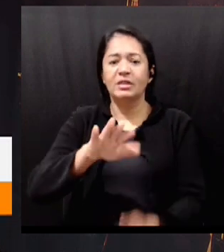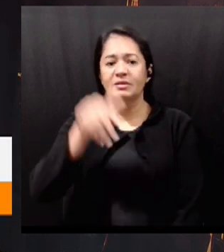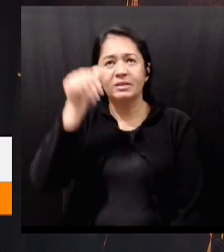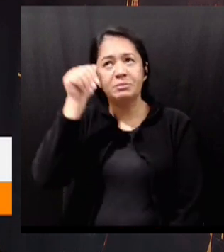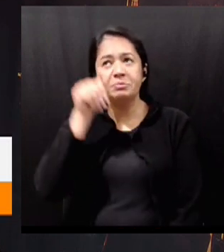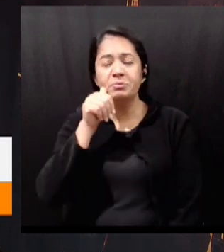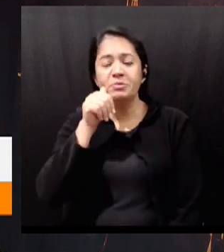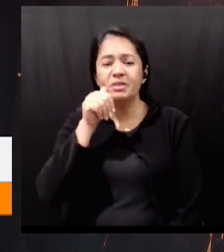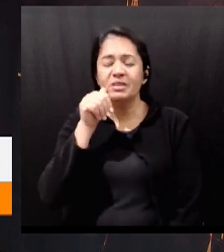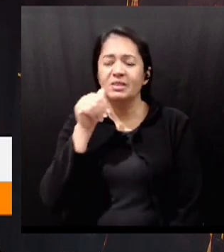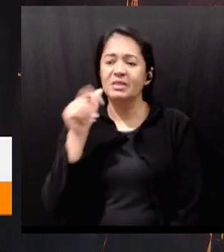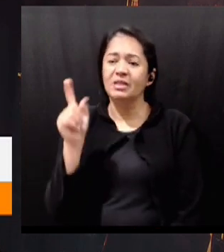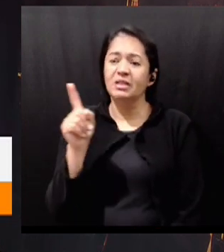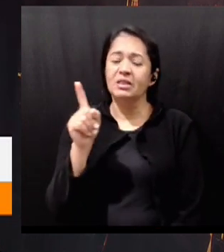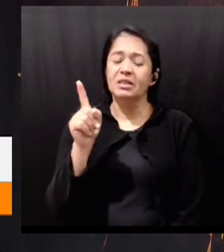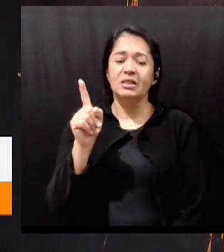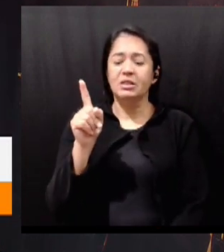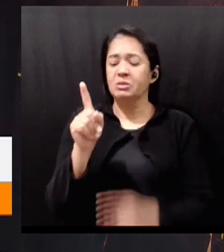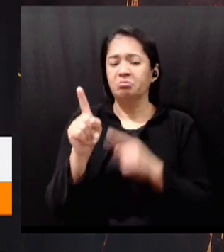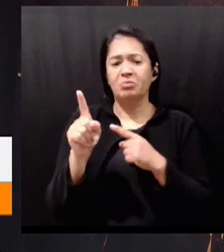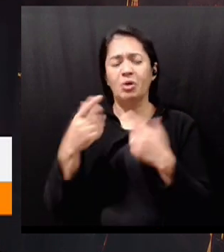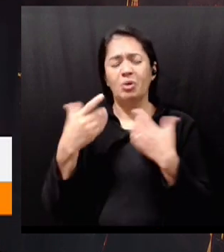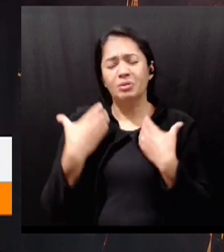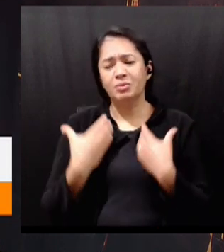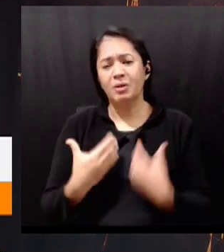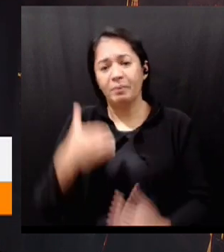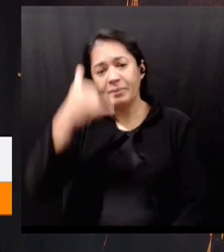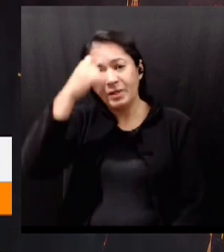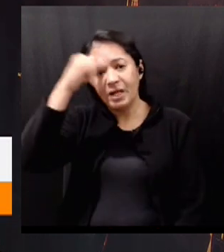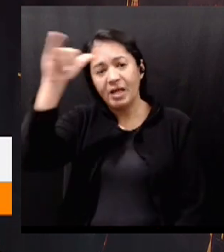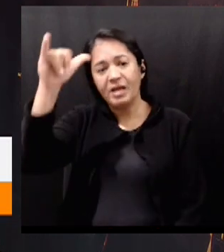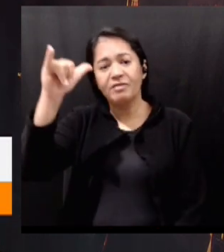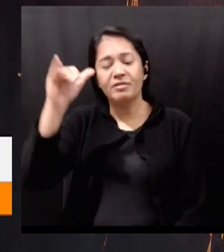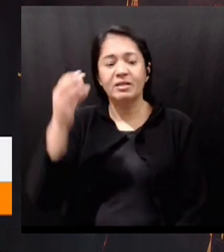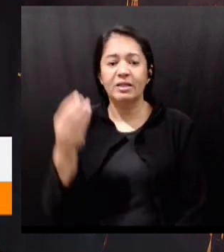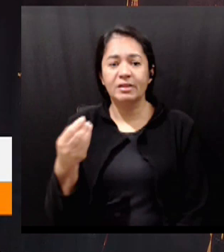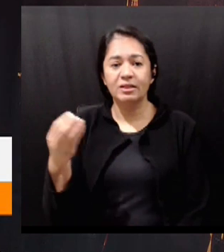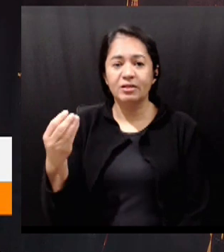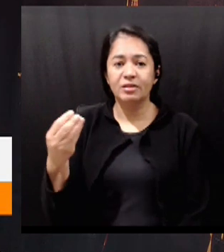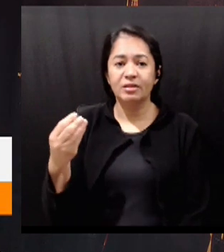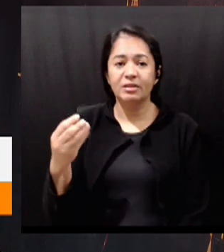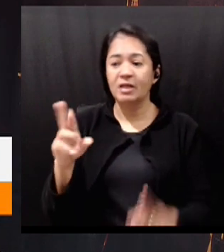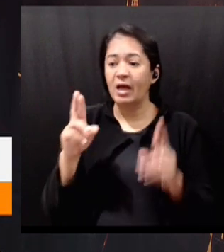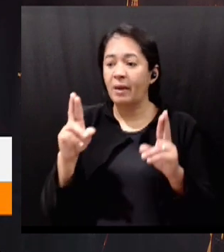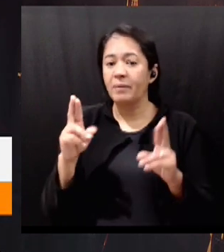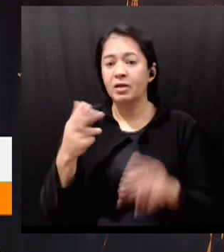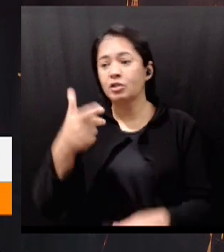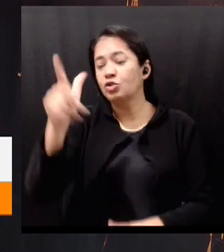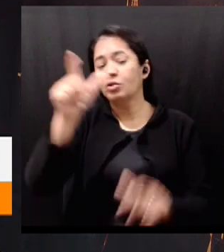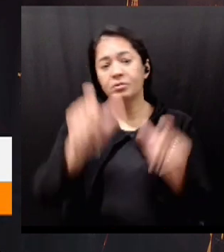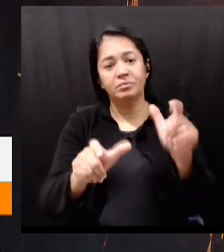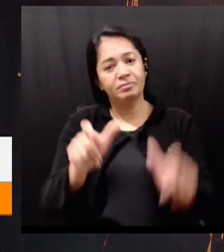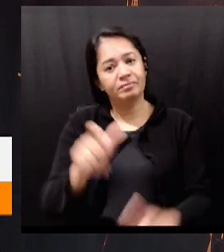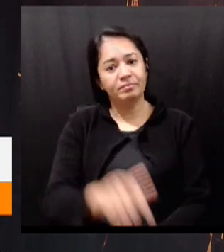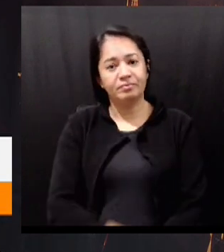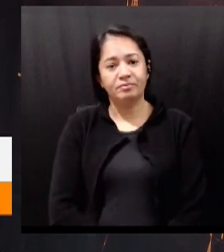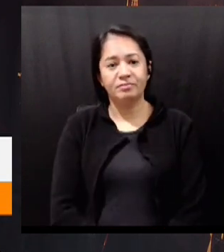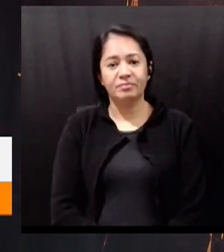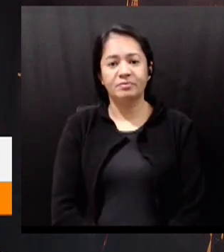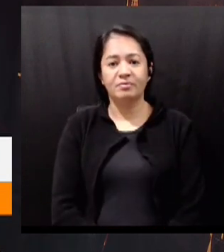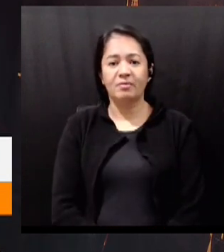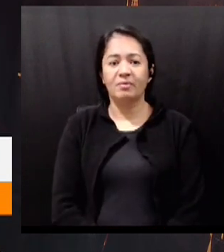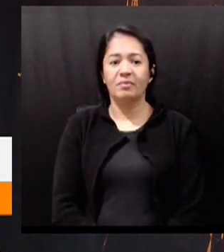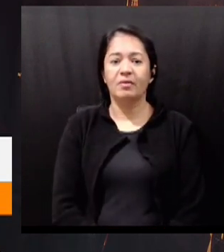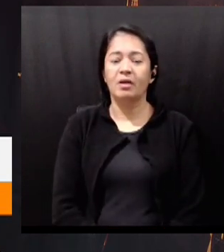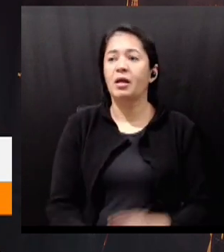sobrecarrega para não quebrar, né, a expectativa do outro. Eu vou me sobrecarregar porque eu preciso dar